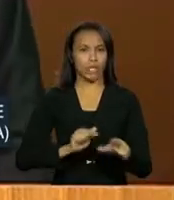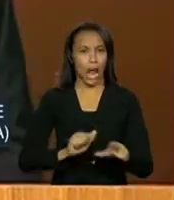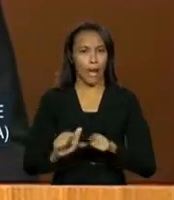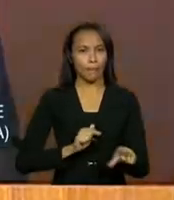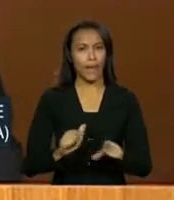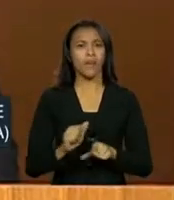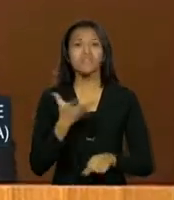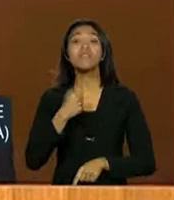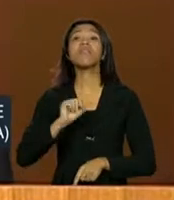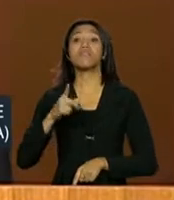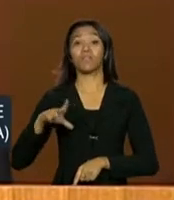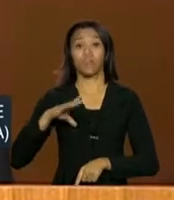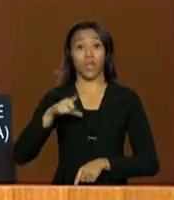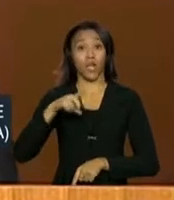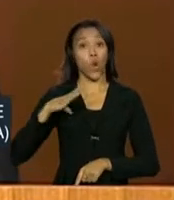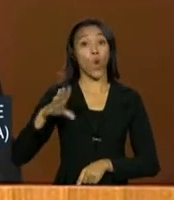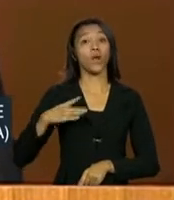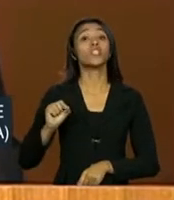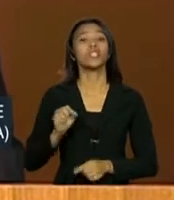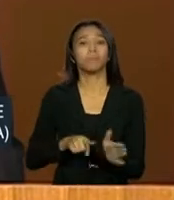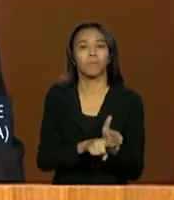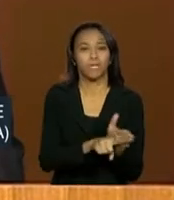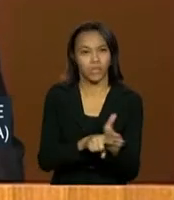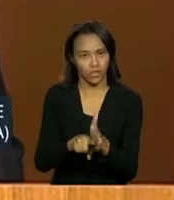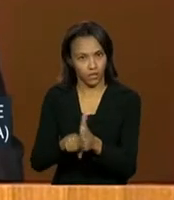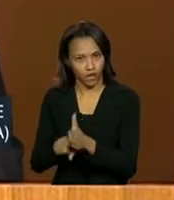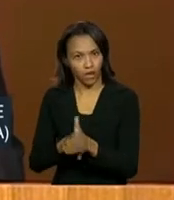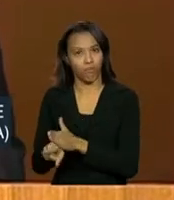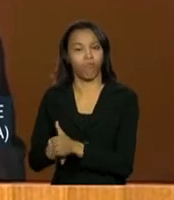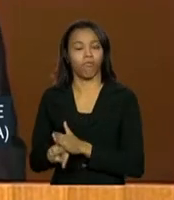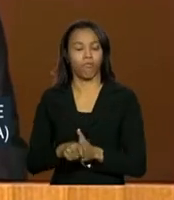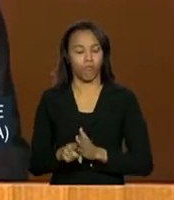quem tiver a coragem de pesquisar.